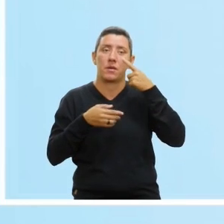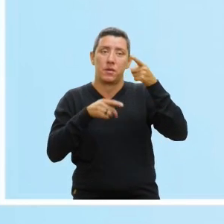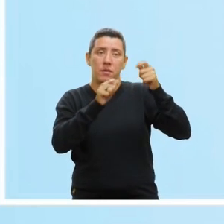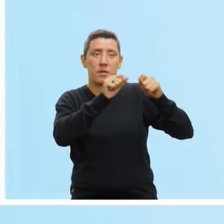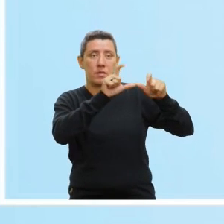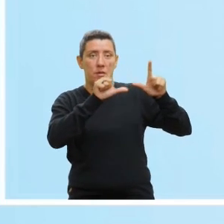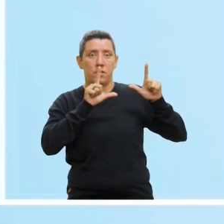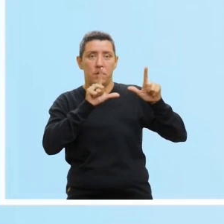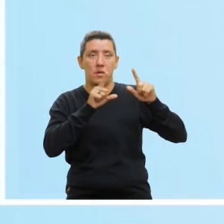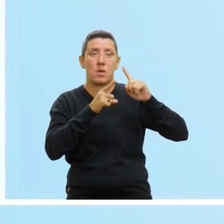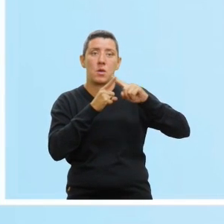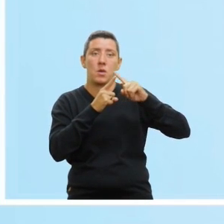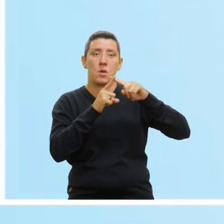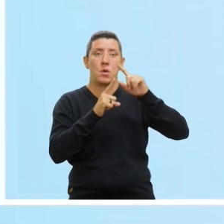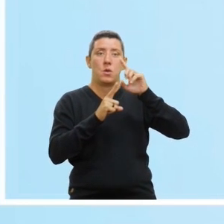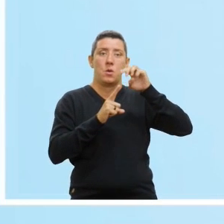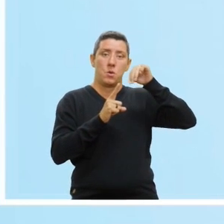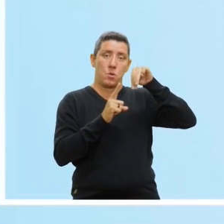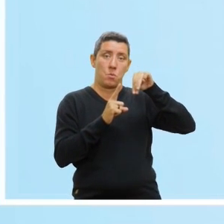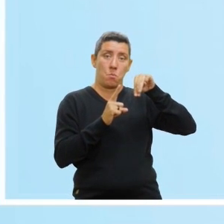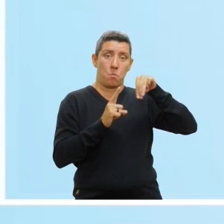e a DMUX. Tá?